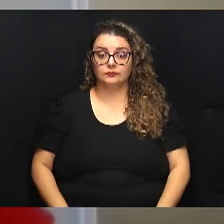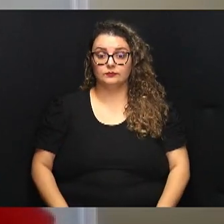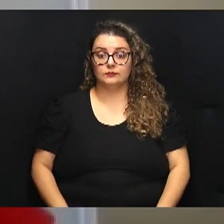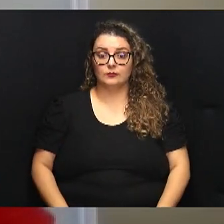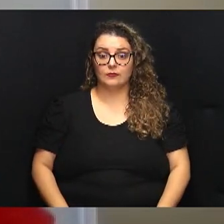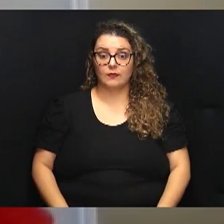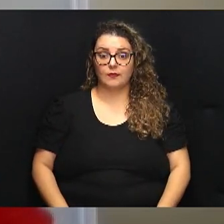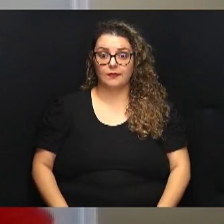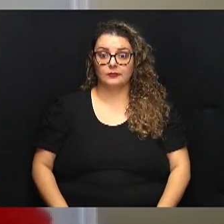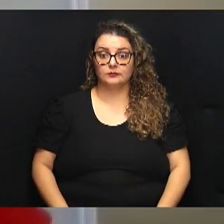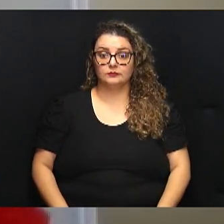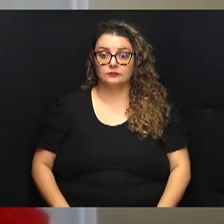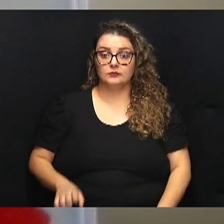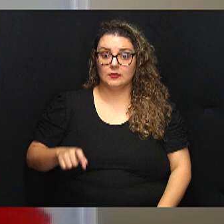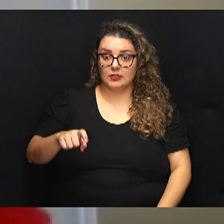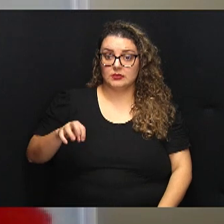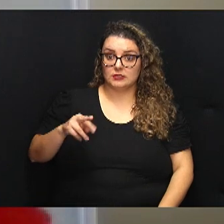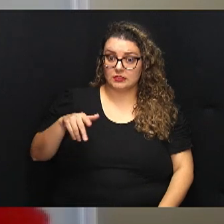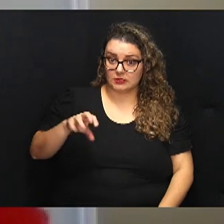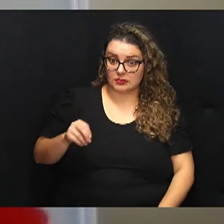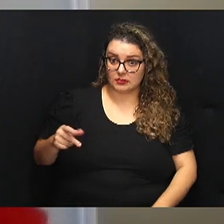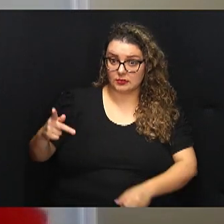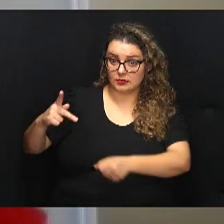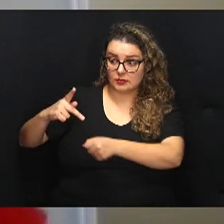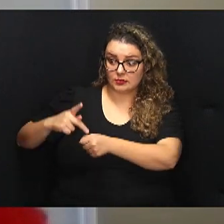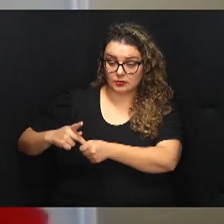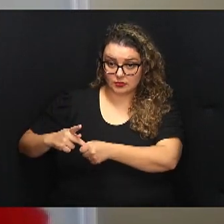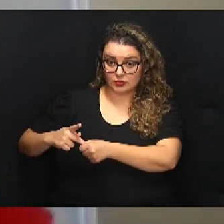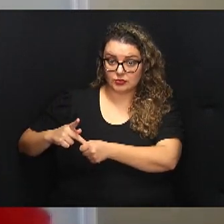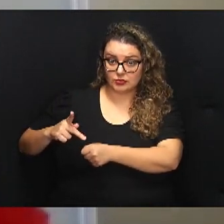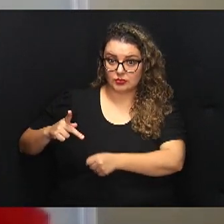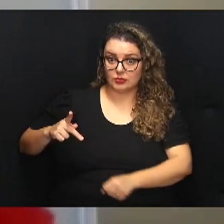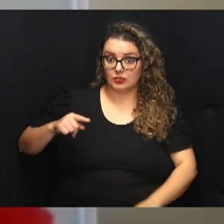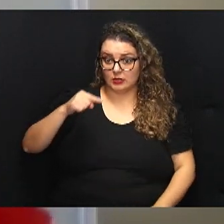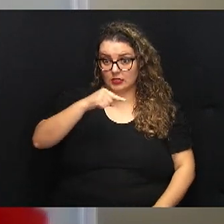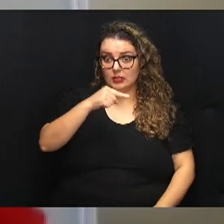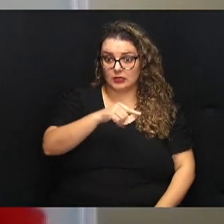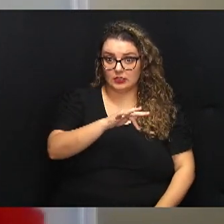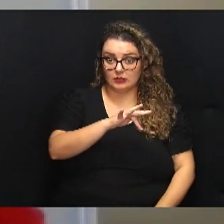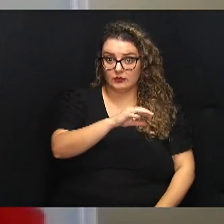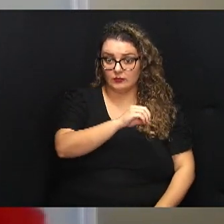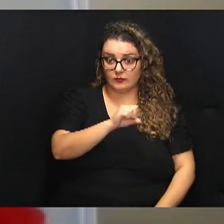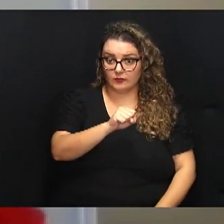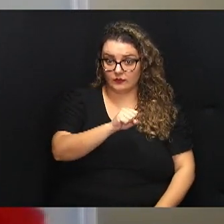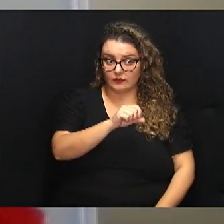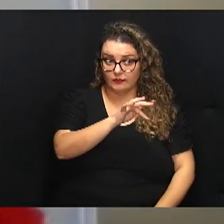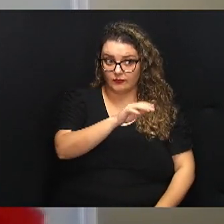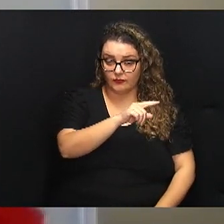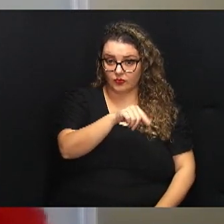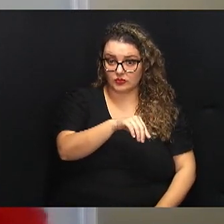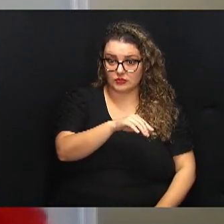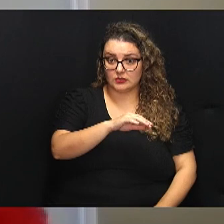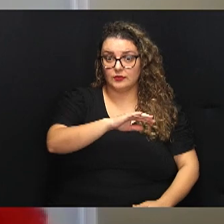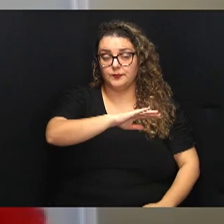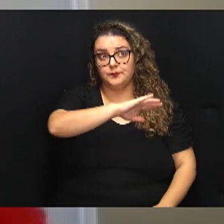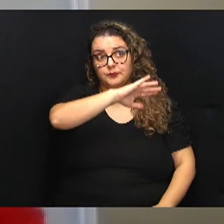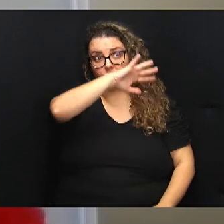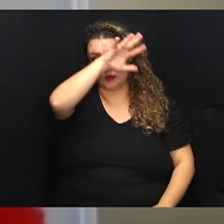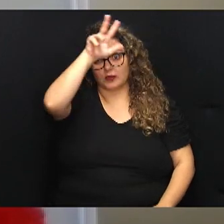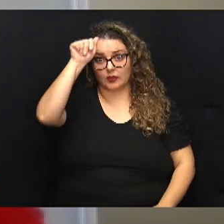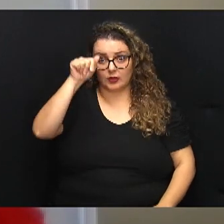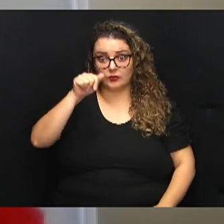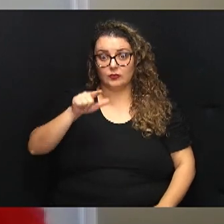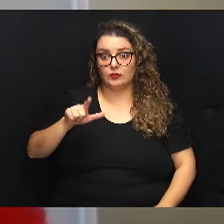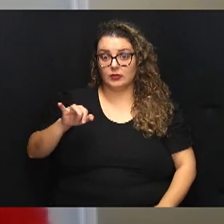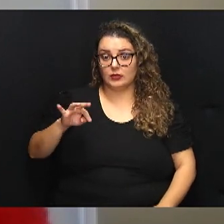da extração de petróleo na foz do Amazonas, no litoral norte do